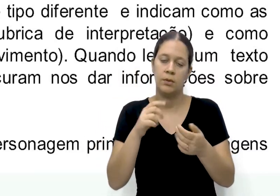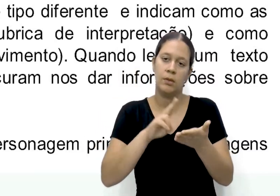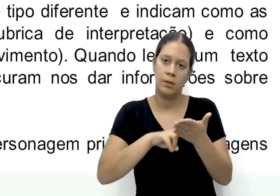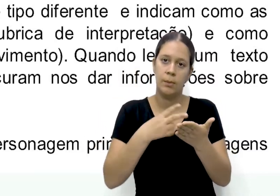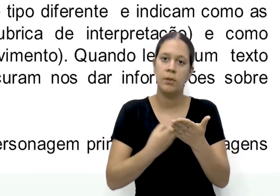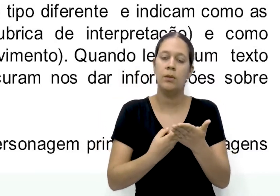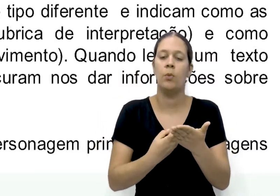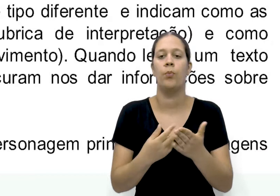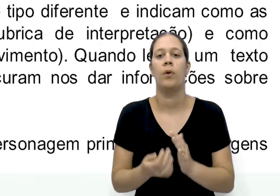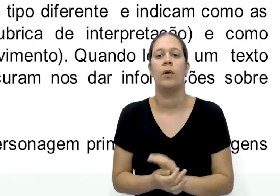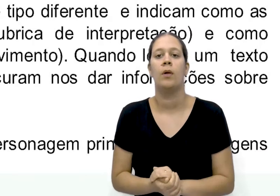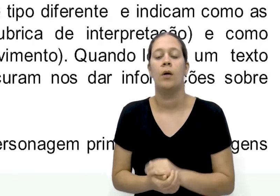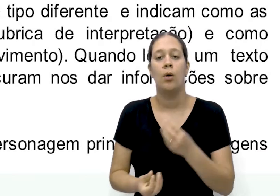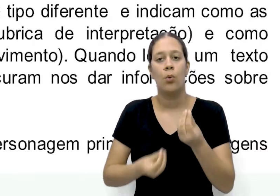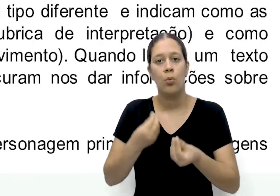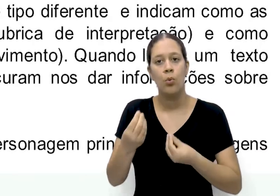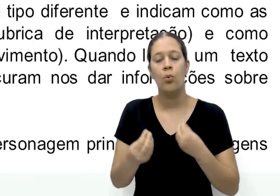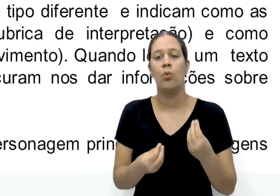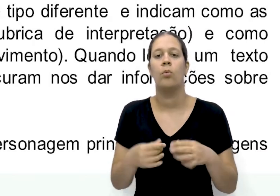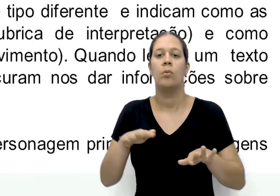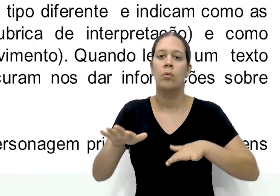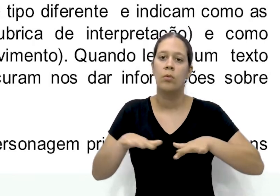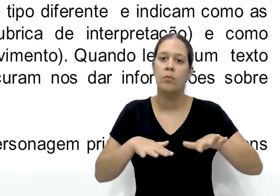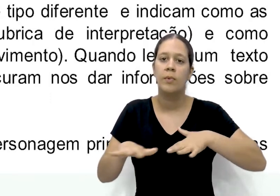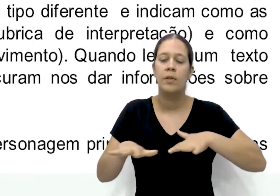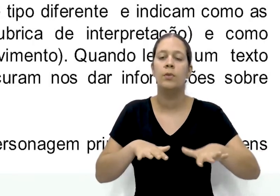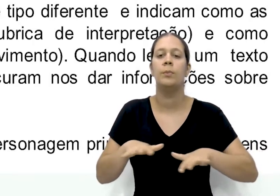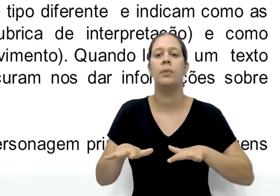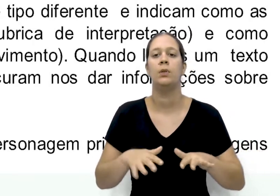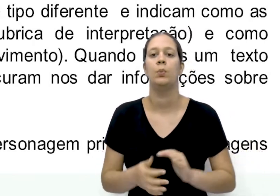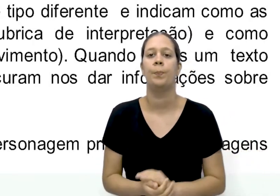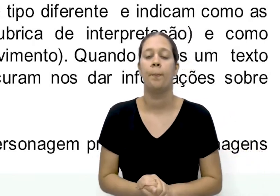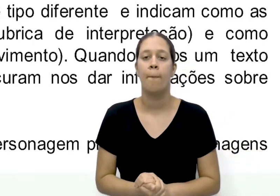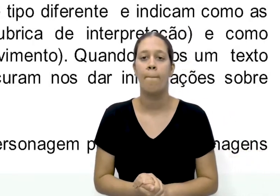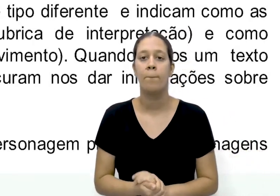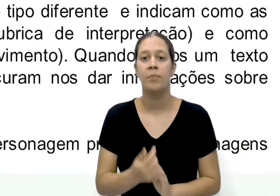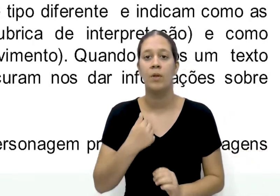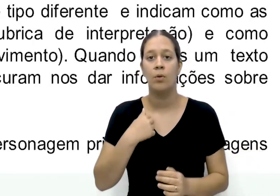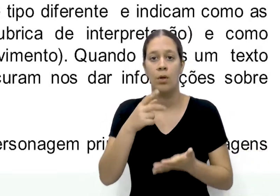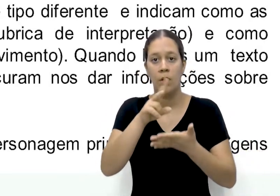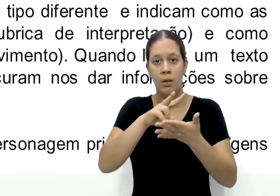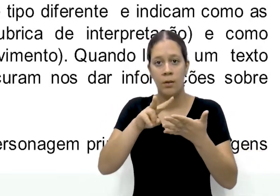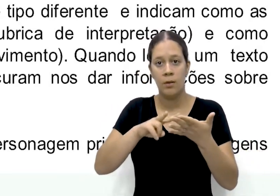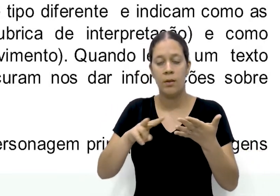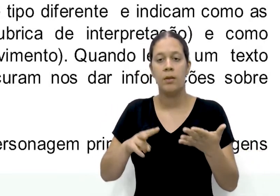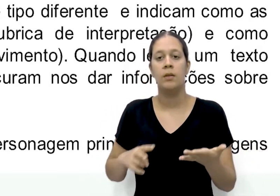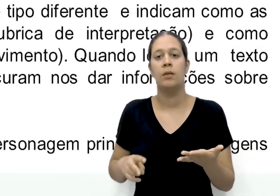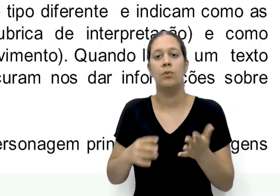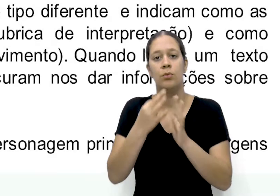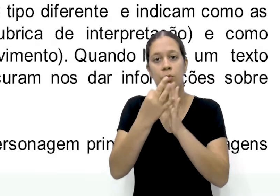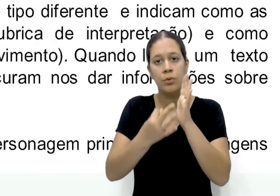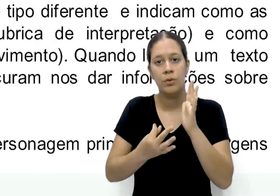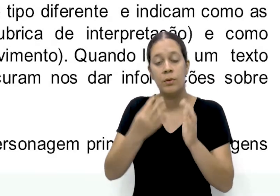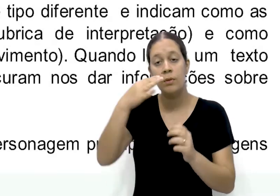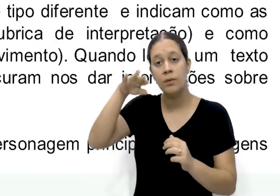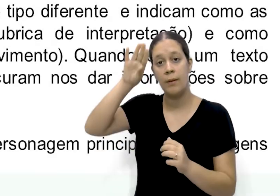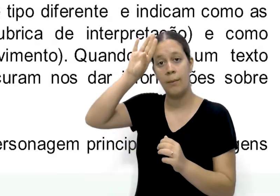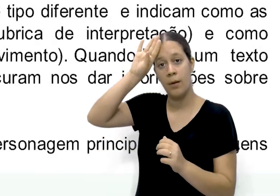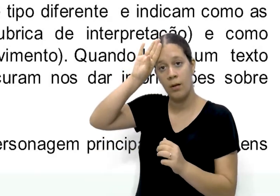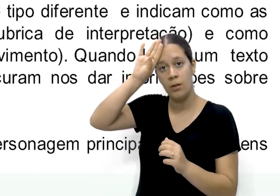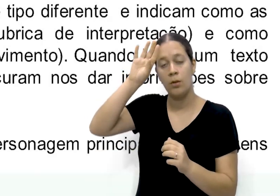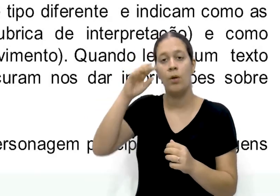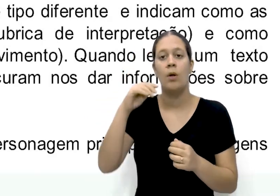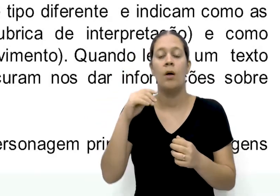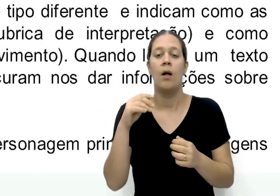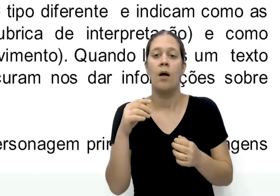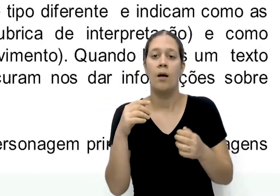no palco. E as personagens podemos considerar como as protagonistas, as secundárias, as